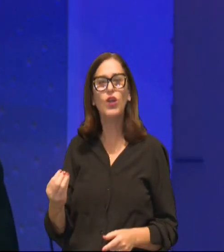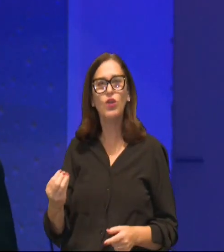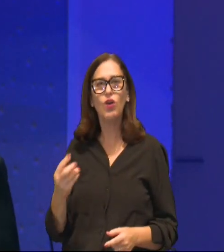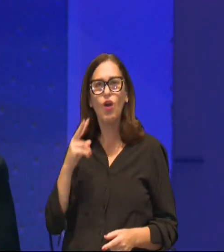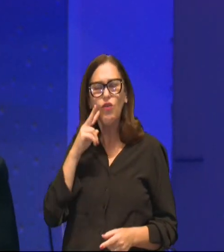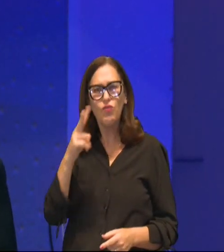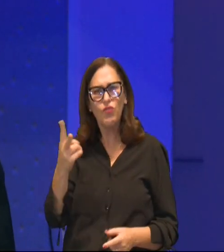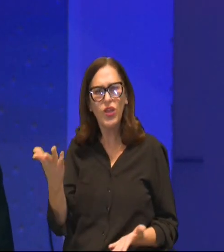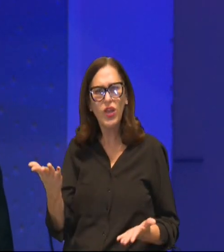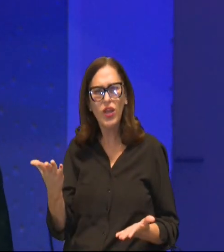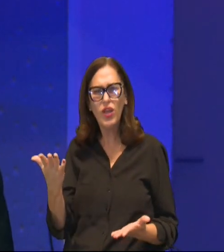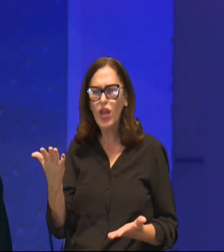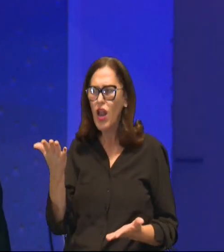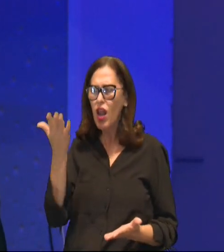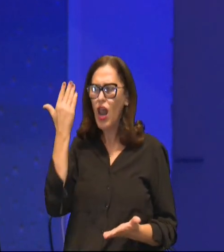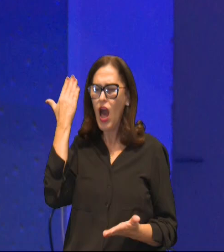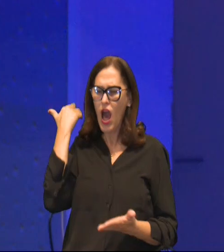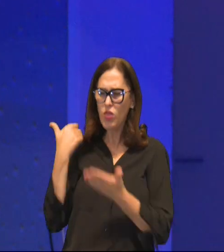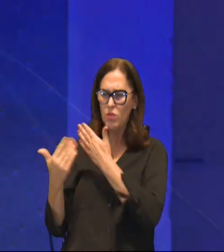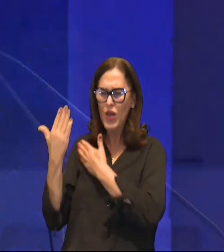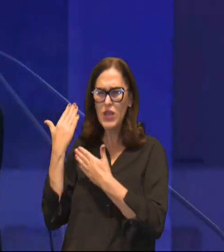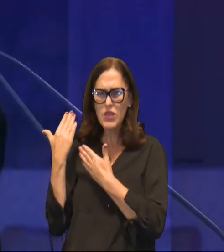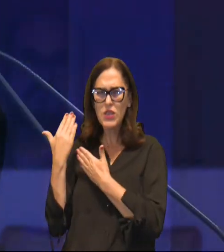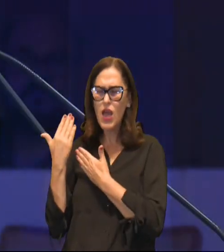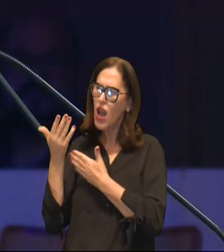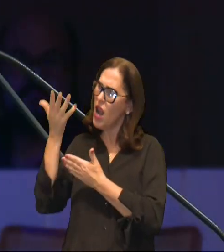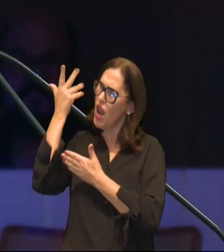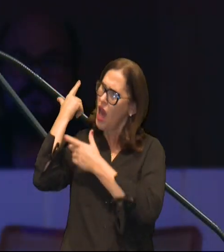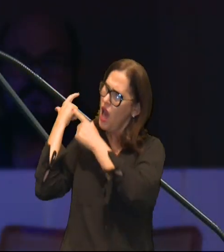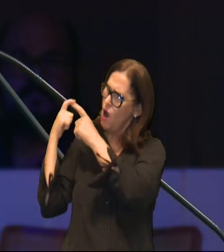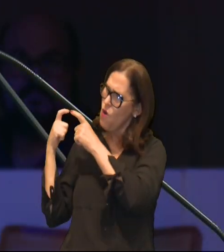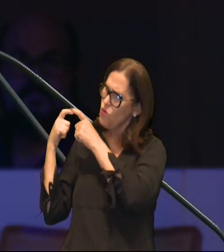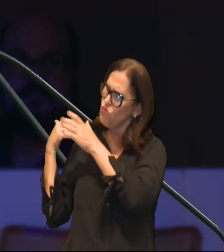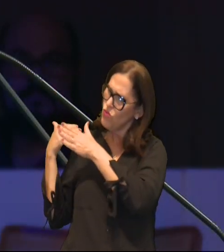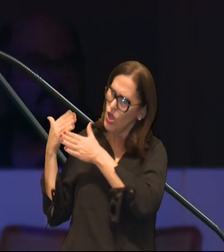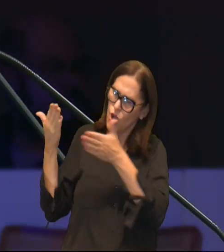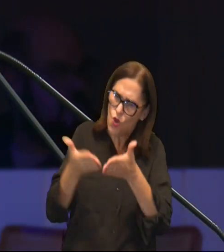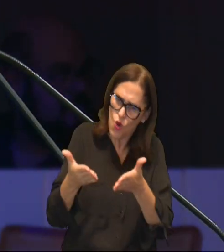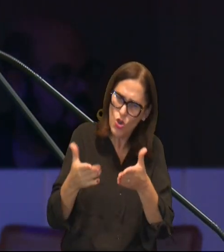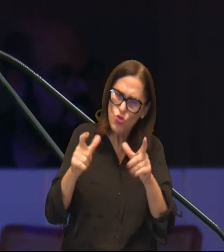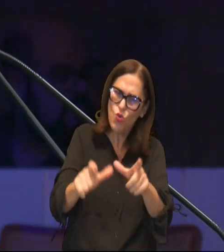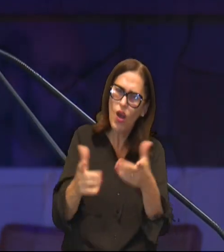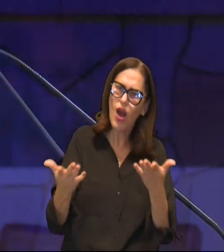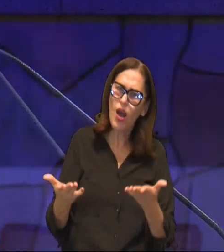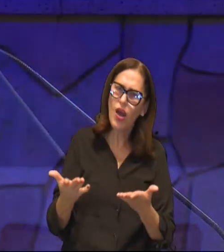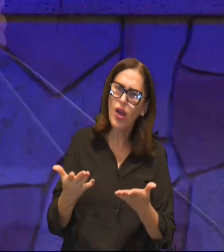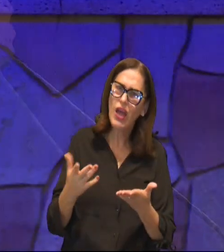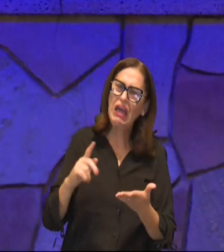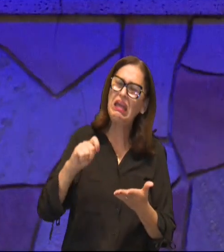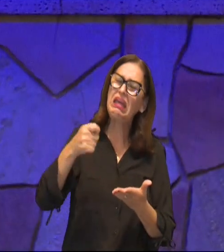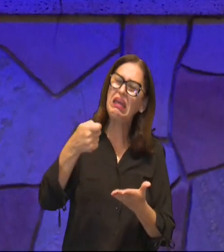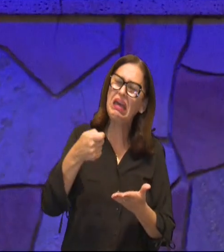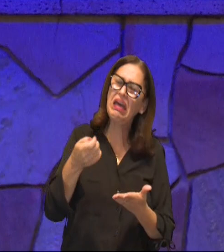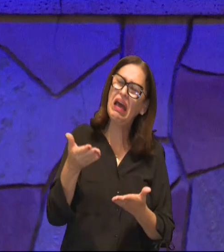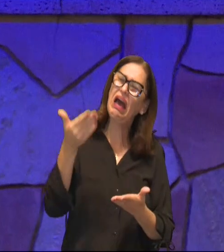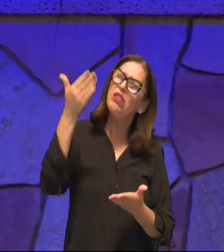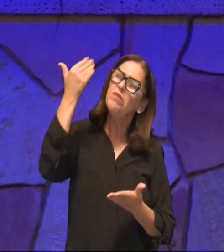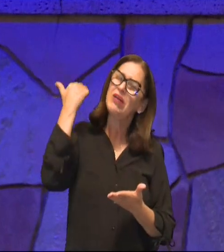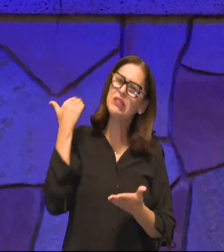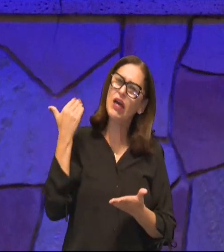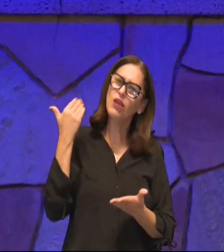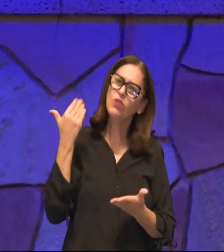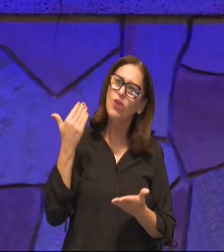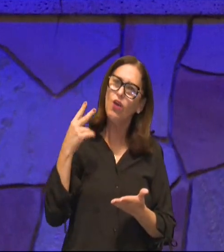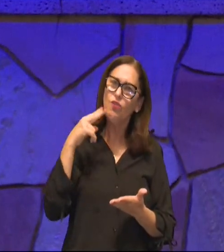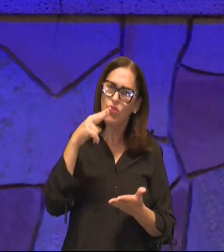olha de onde você veio e onde você está hoje. Olhe quem era você e veja